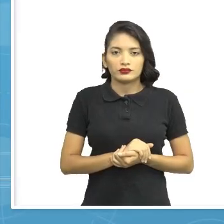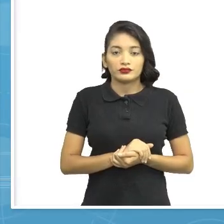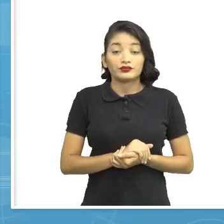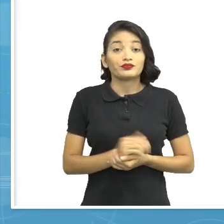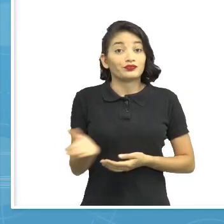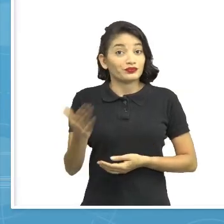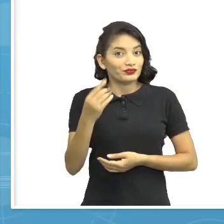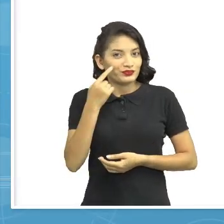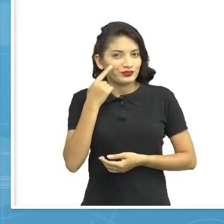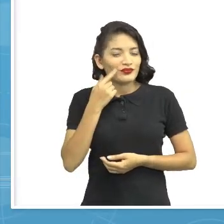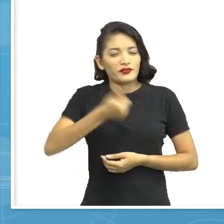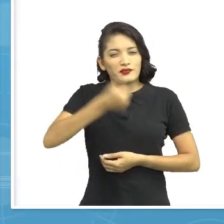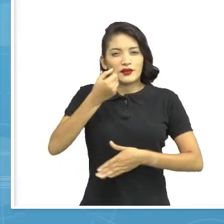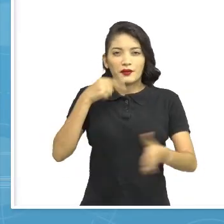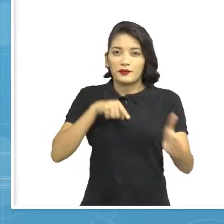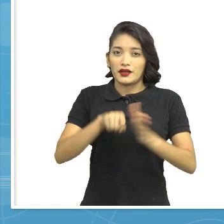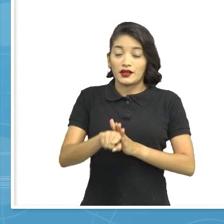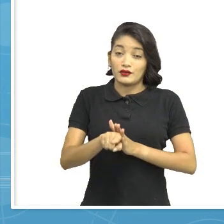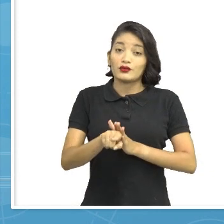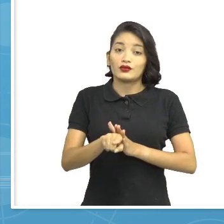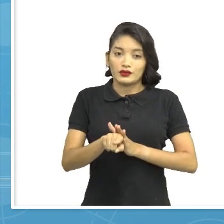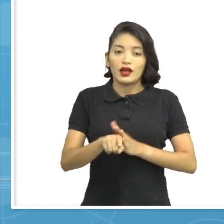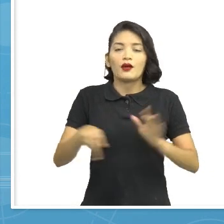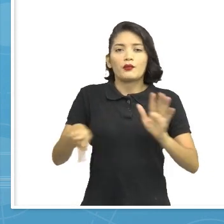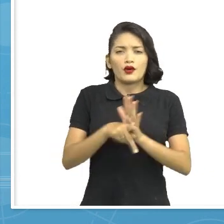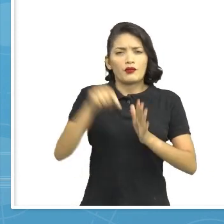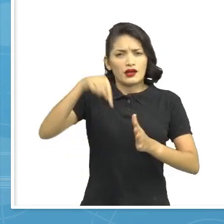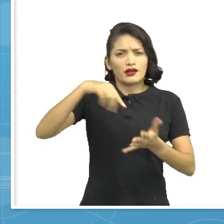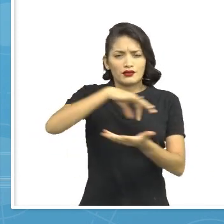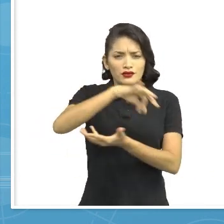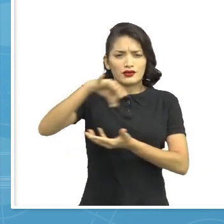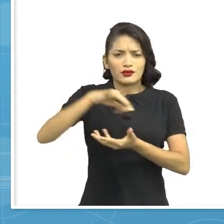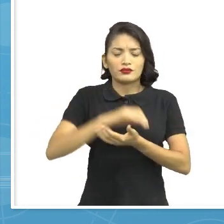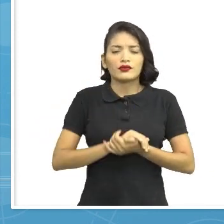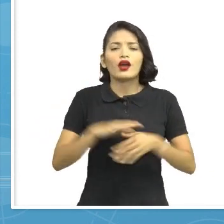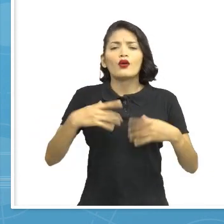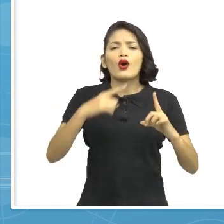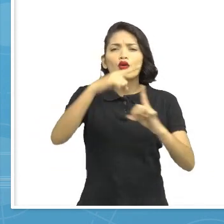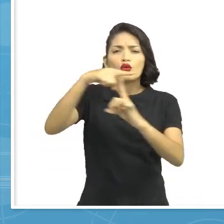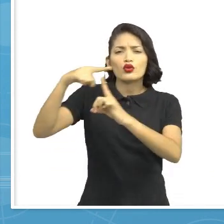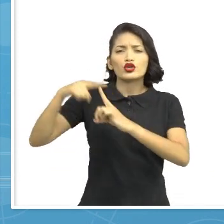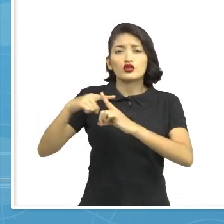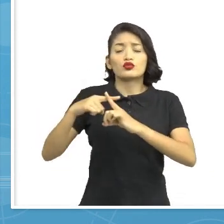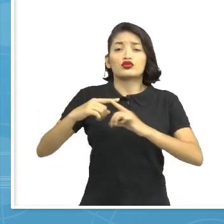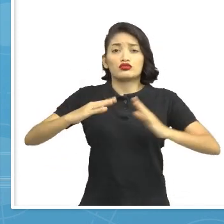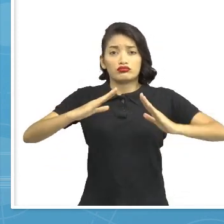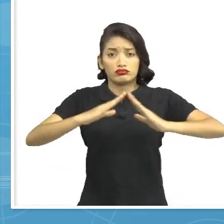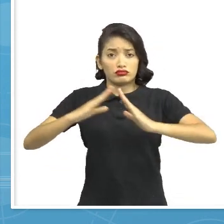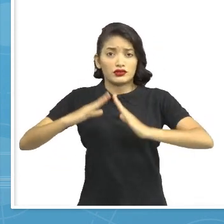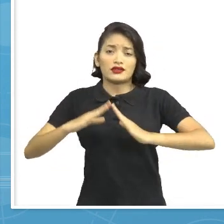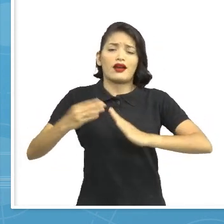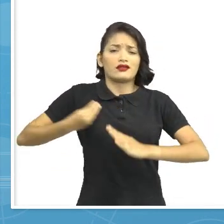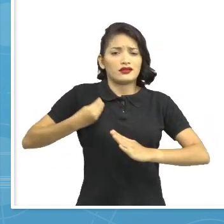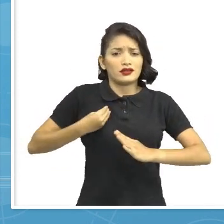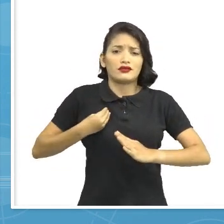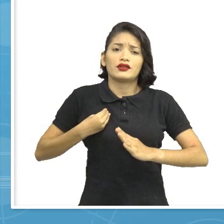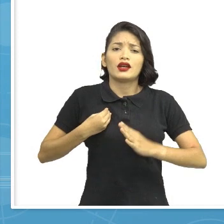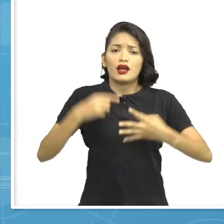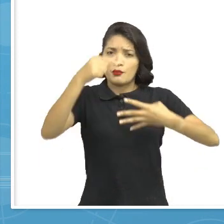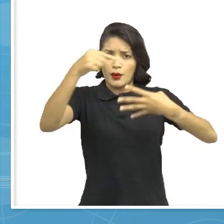Vamos então para a nossa primeira questão, uma questão do CEMEAN. Dos tipos de habitações citadas nas